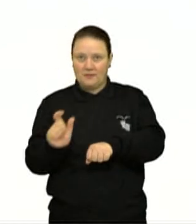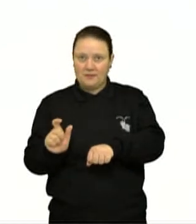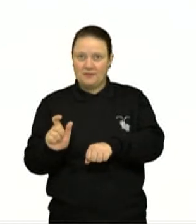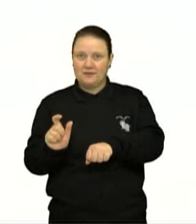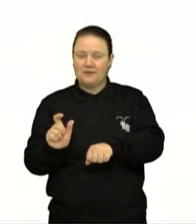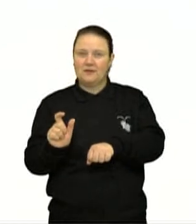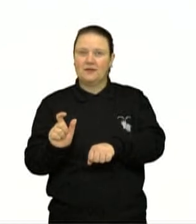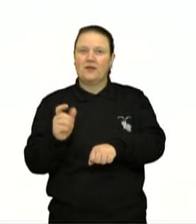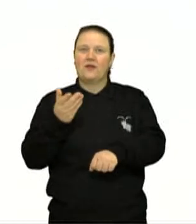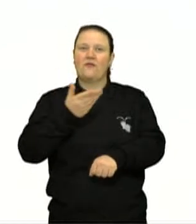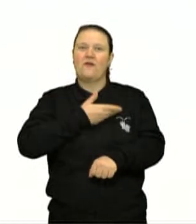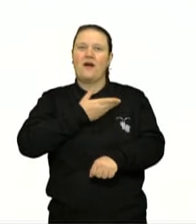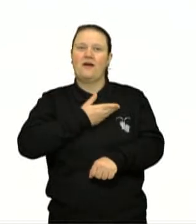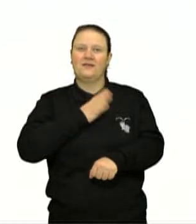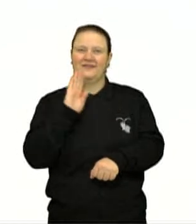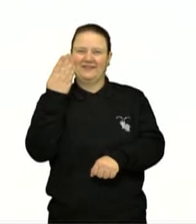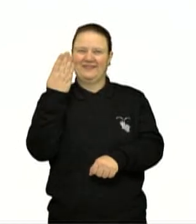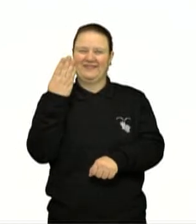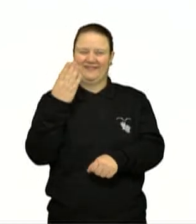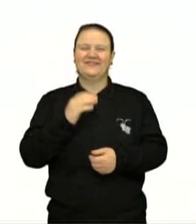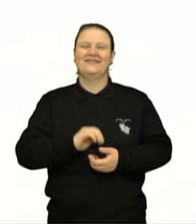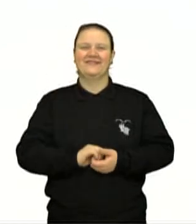os falsos amigos. Até daqui a pouco.